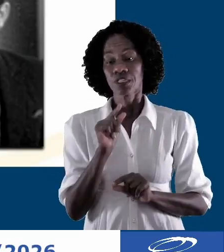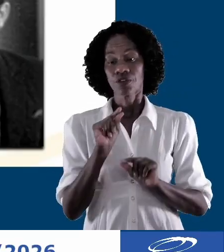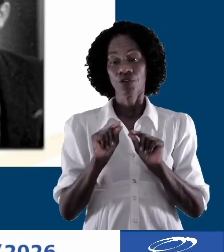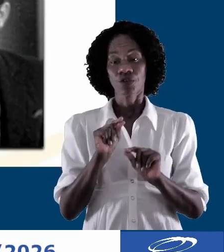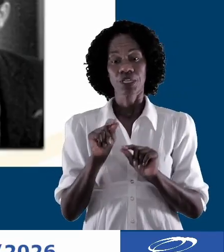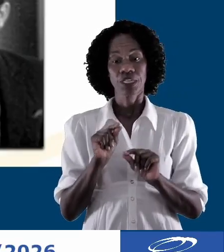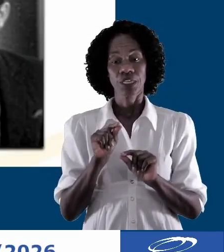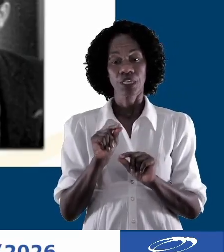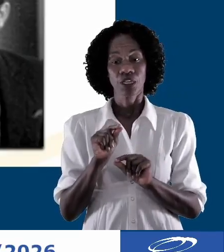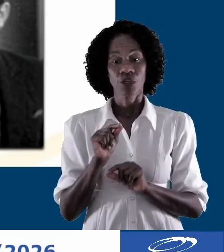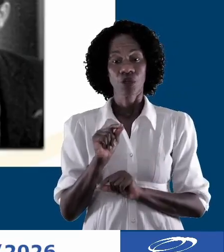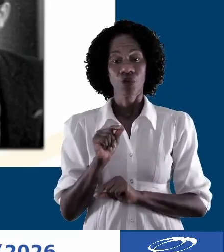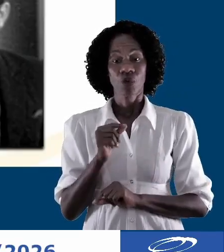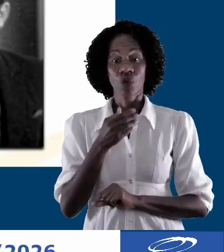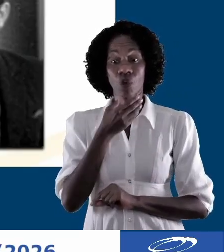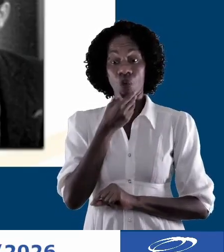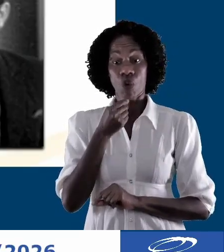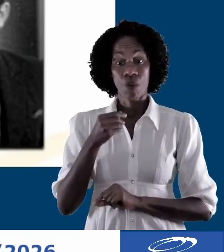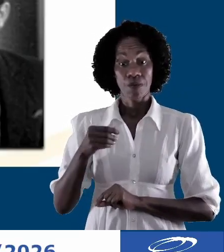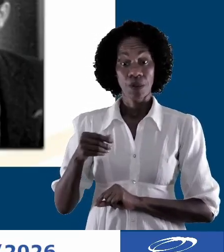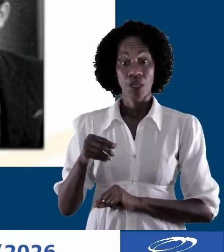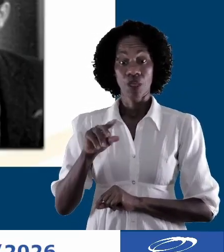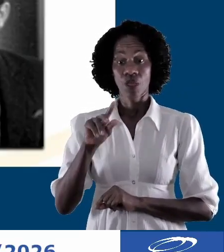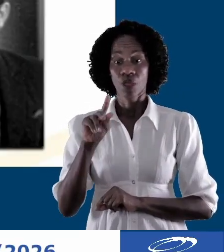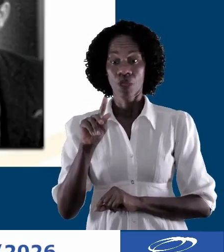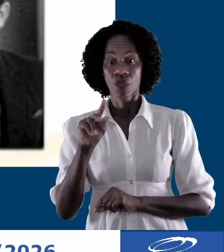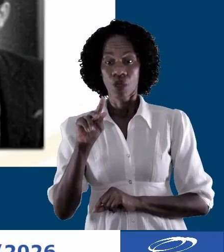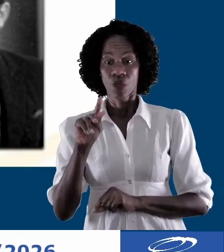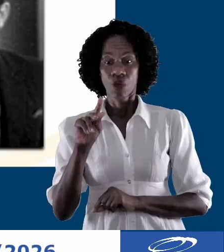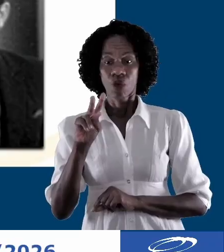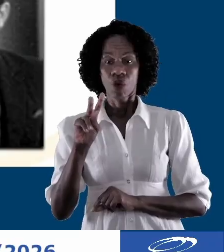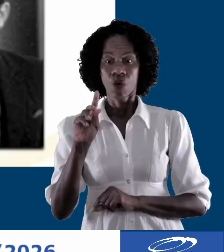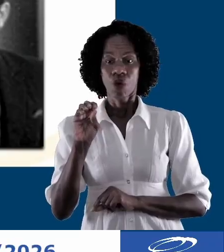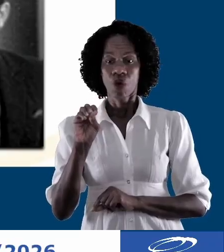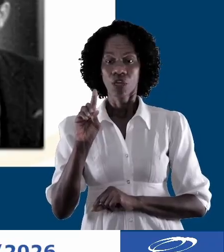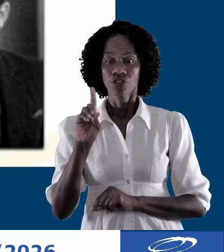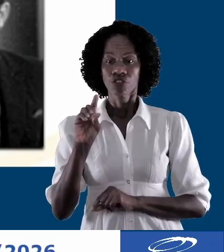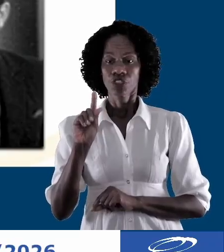esse cirurgião, Hodgson, que ficou conhecida como procedimento de Hong Kong.